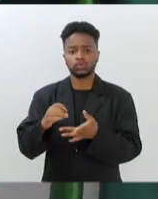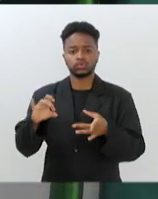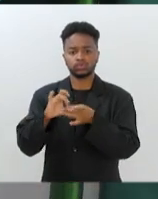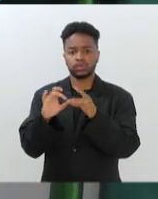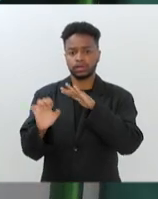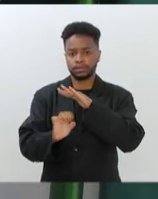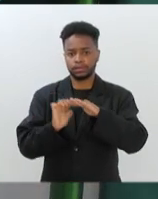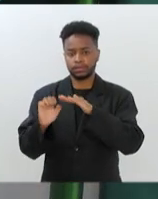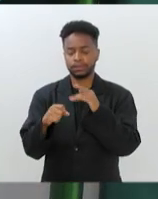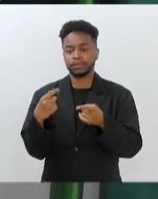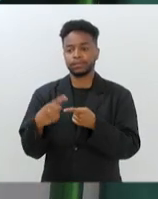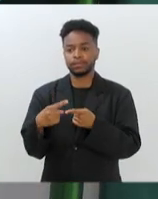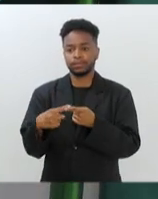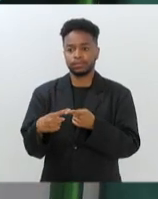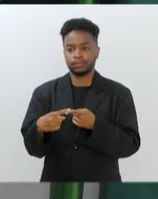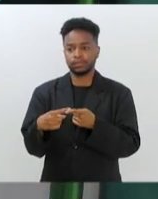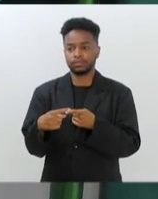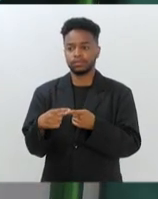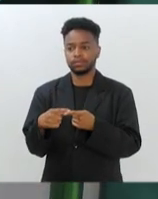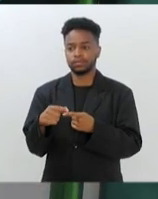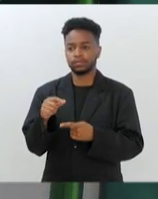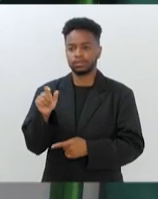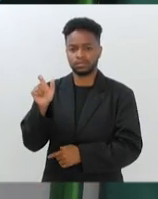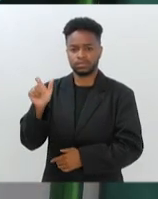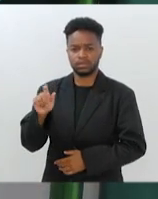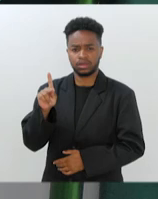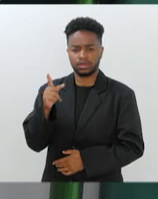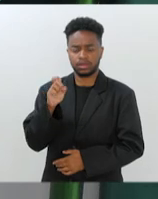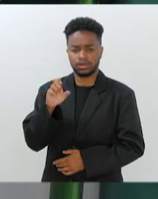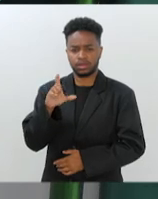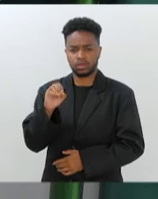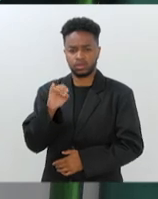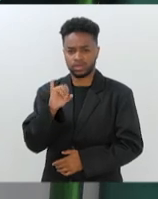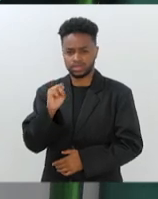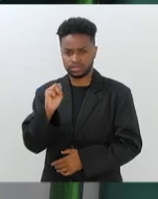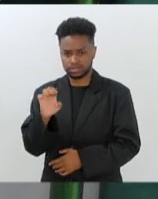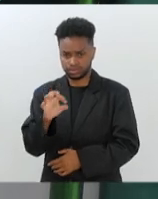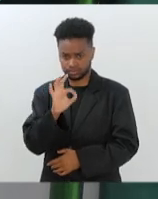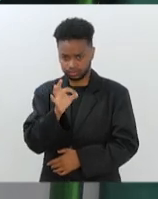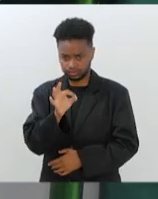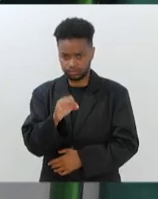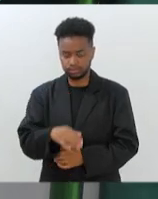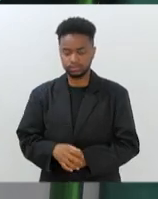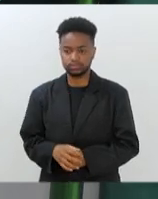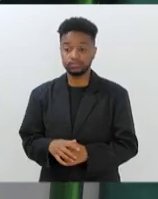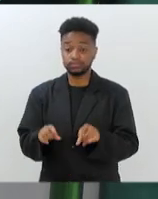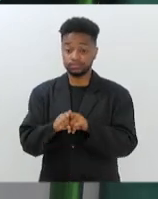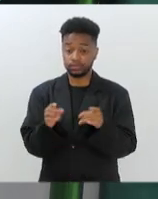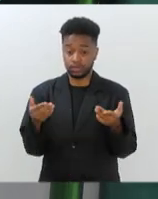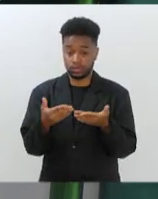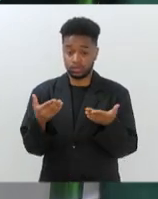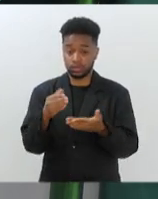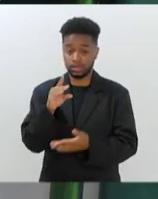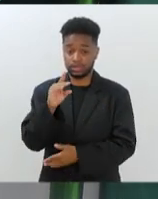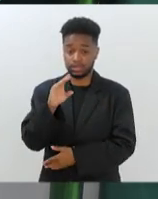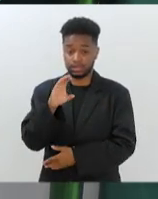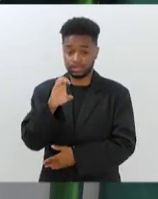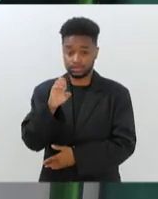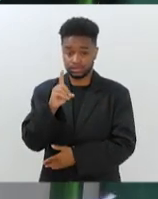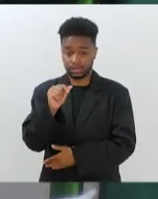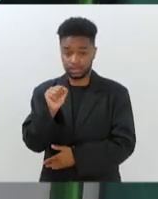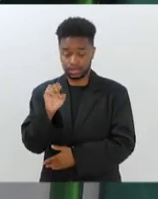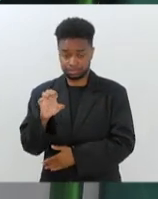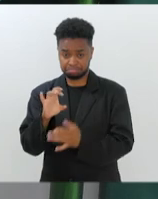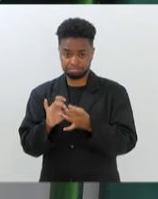porque senora Ana Luísa não é isso isso e agora a cedai abre habilita